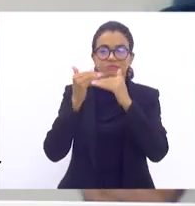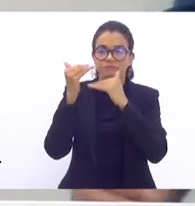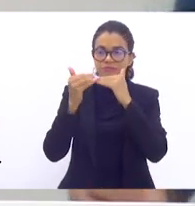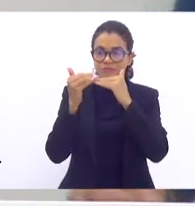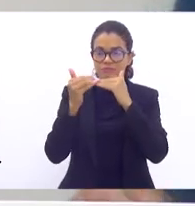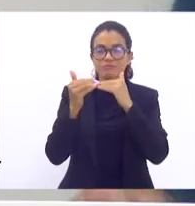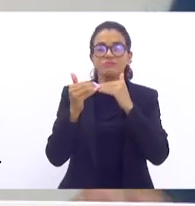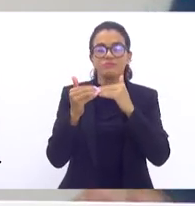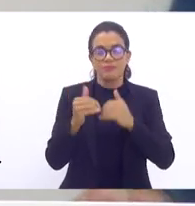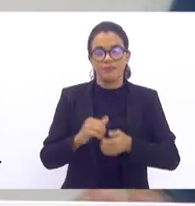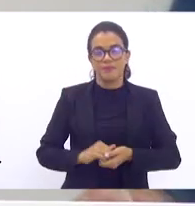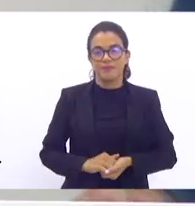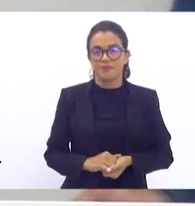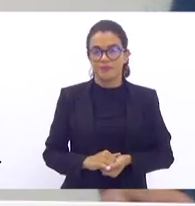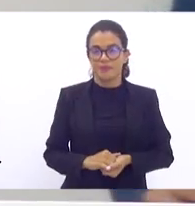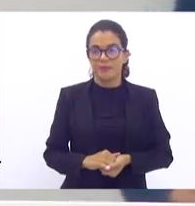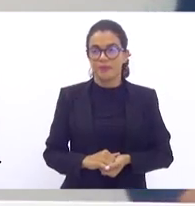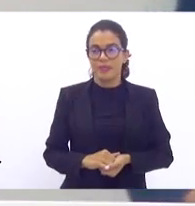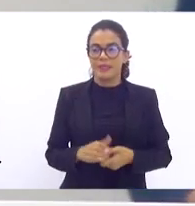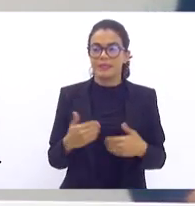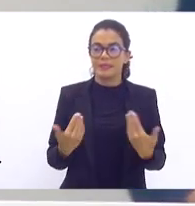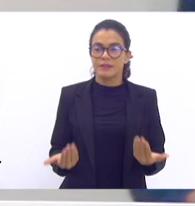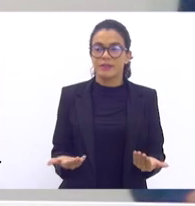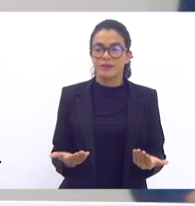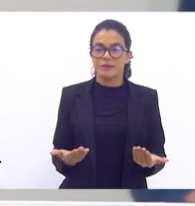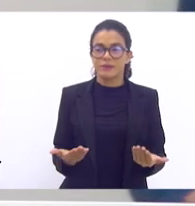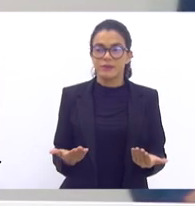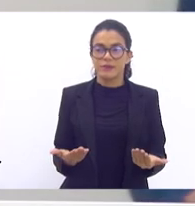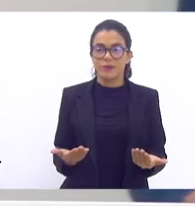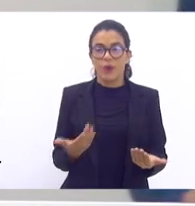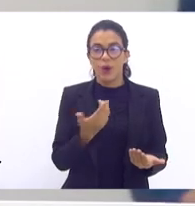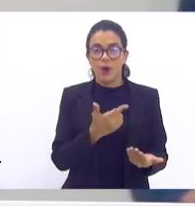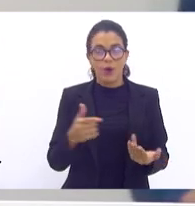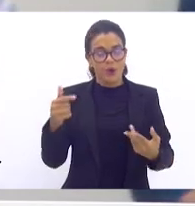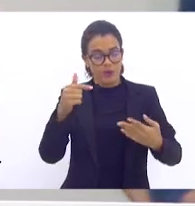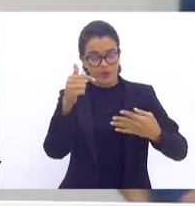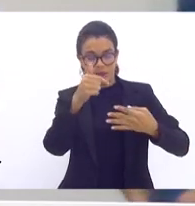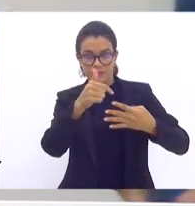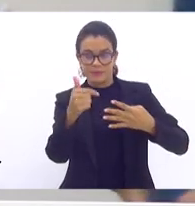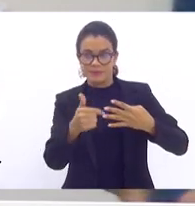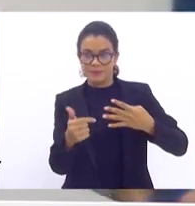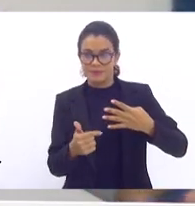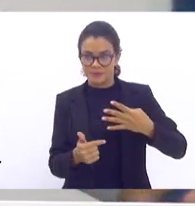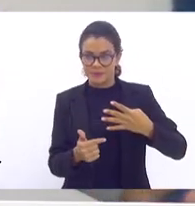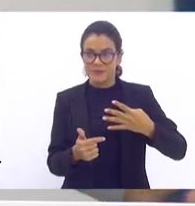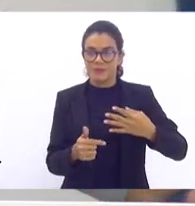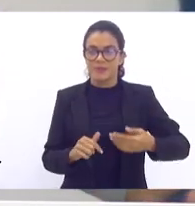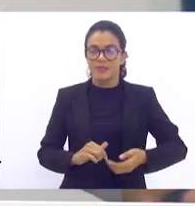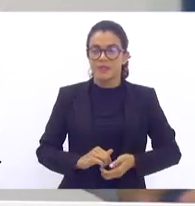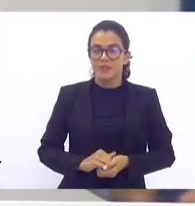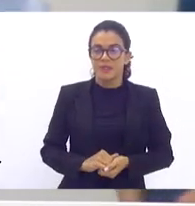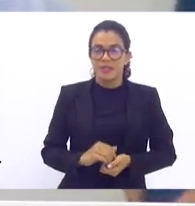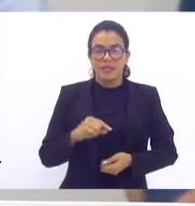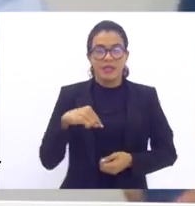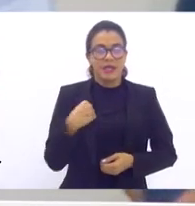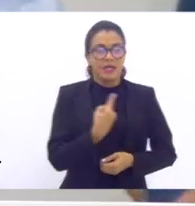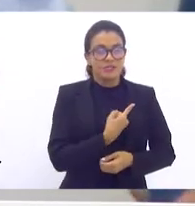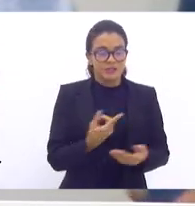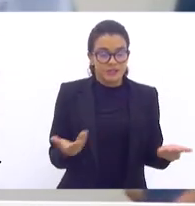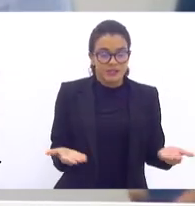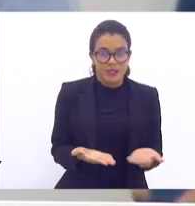construir isso né então assim Outro ponto Deputado chinelo a gente aqui